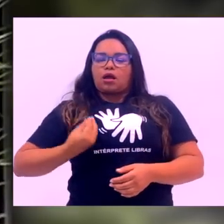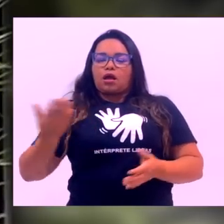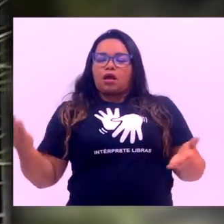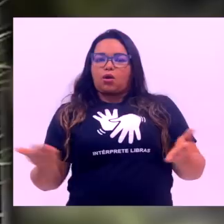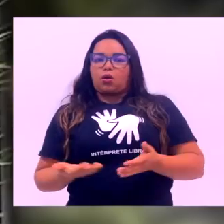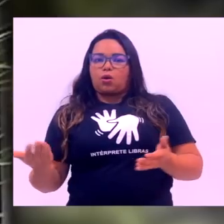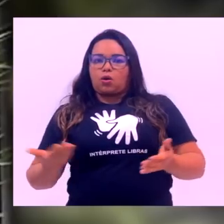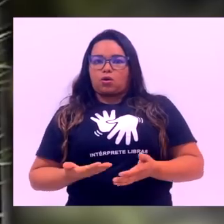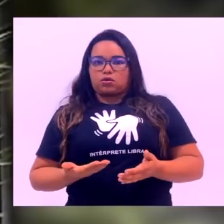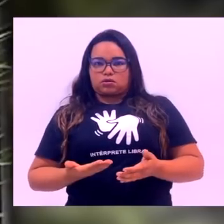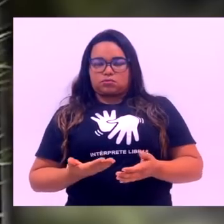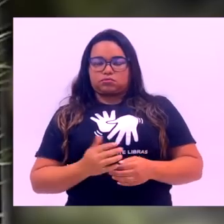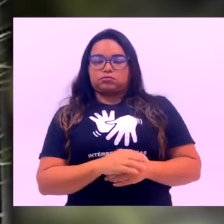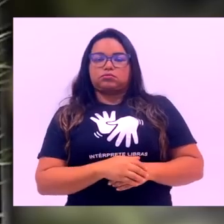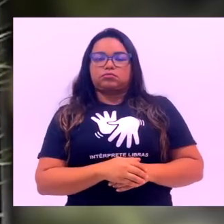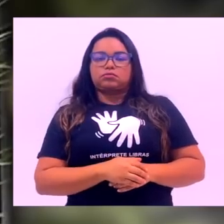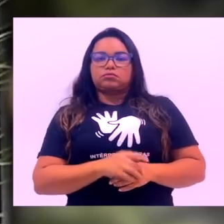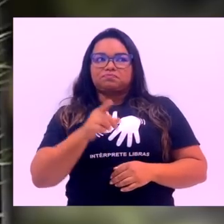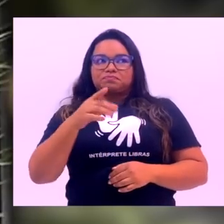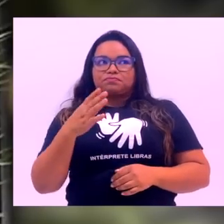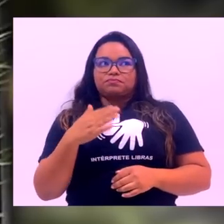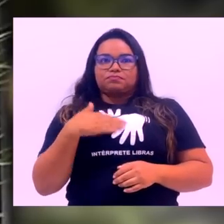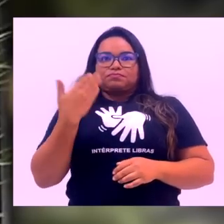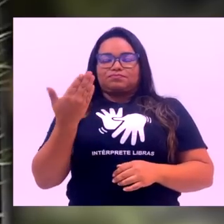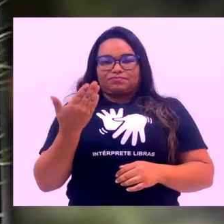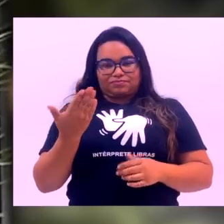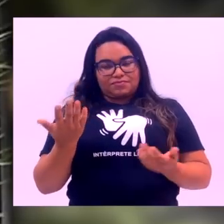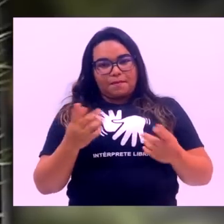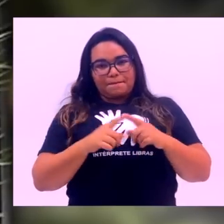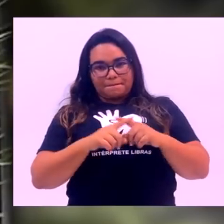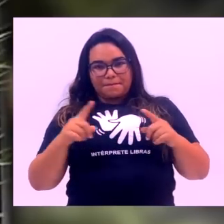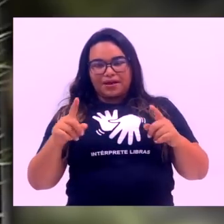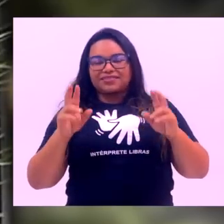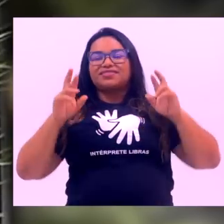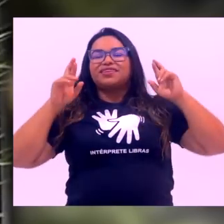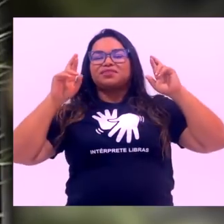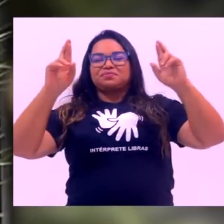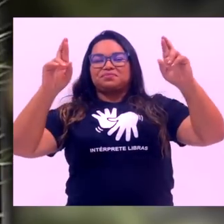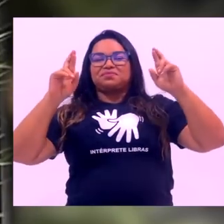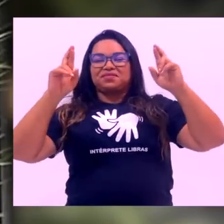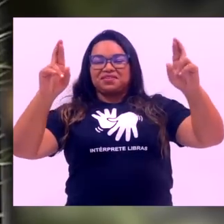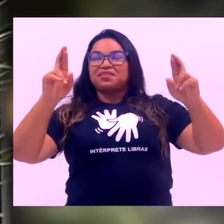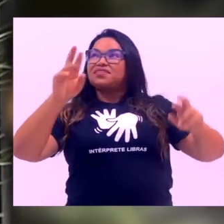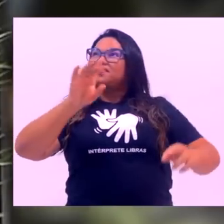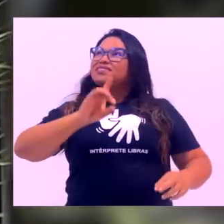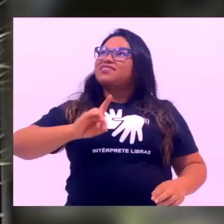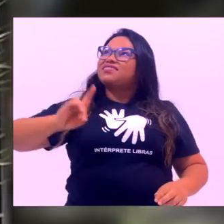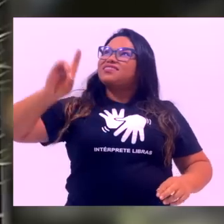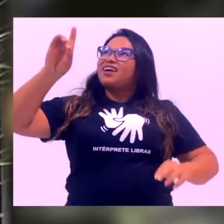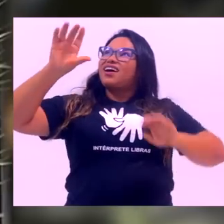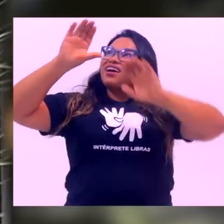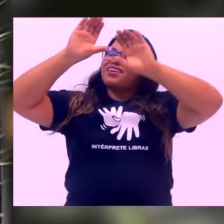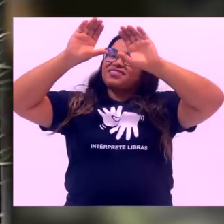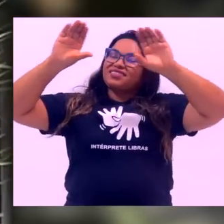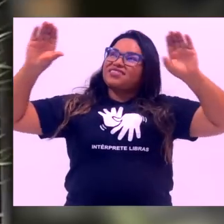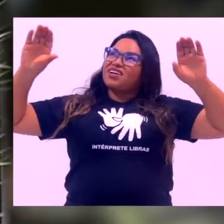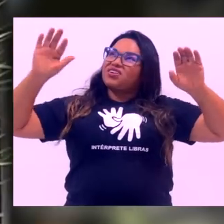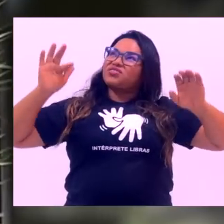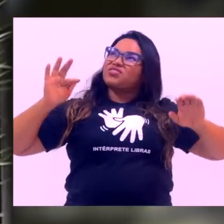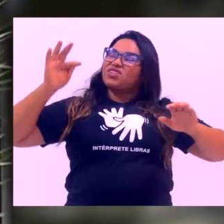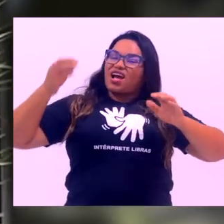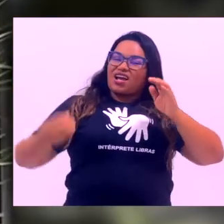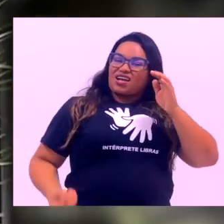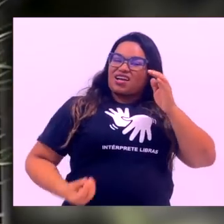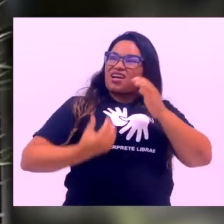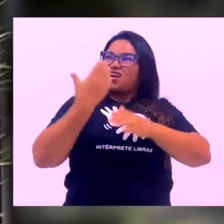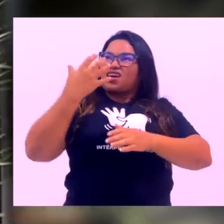época. Por mais assustador que você imagine, nós temos esperança, porque o Deus dos céus estabelecerá